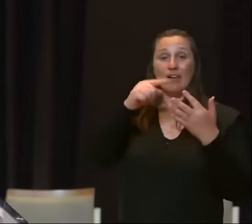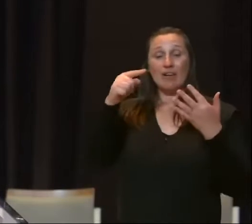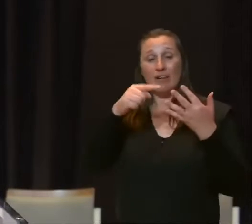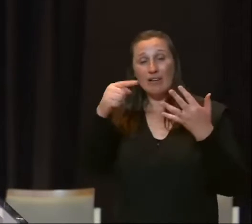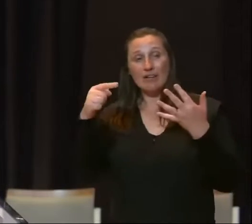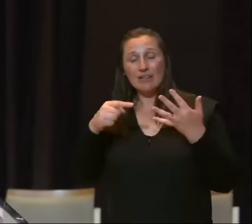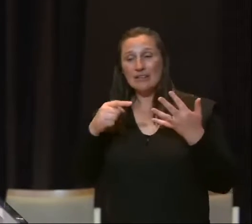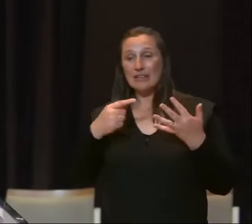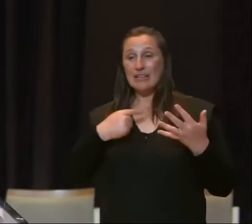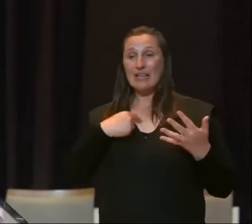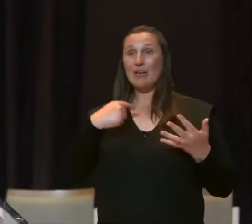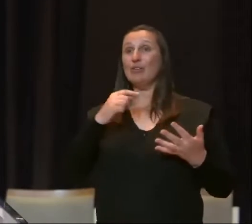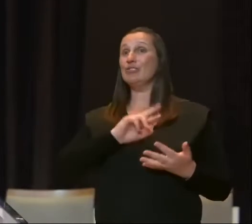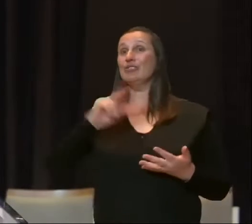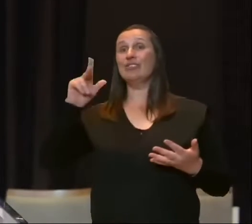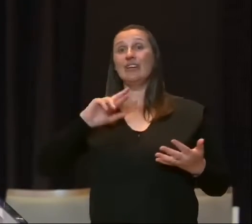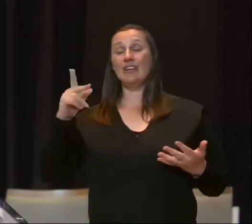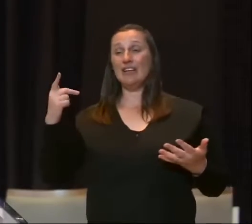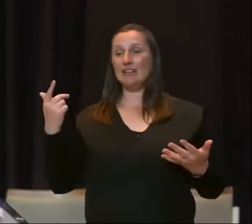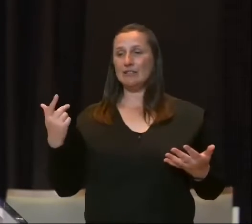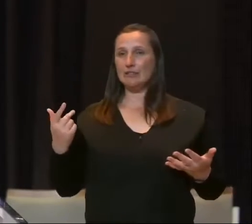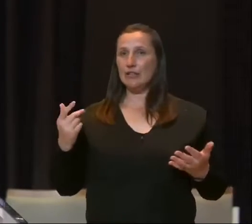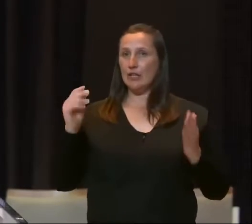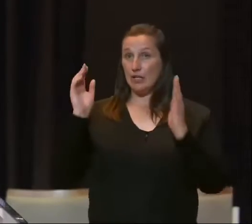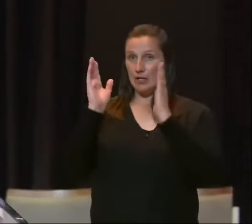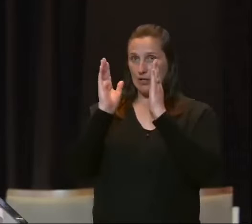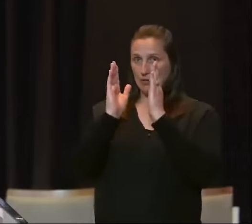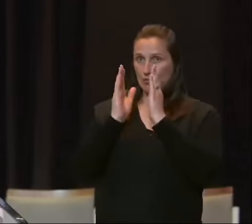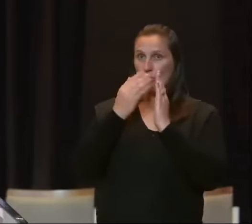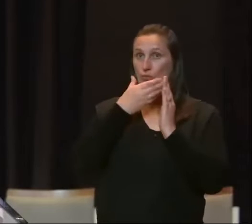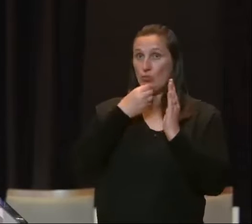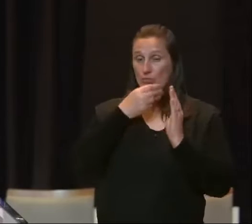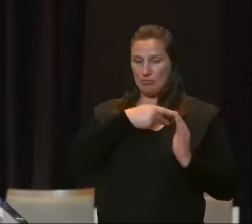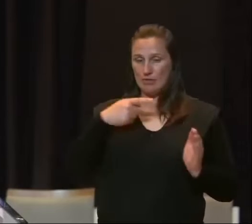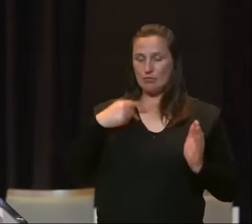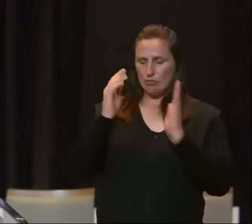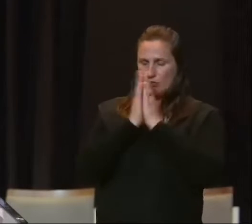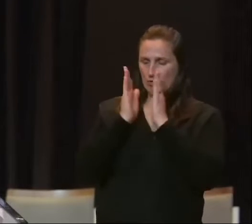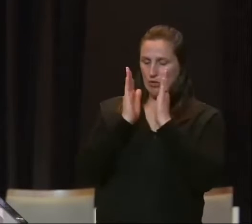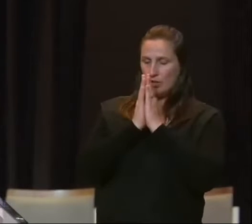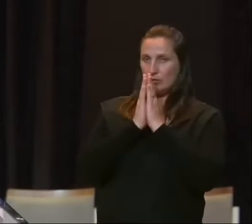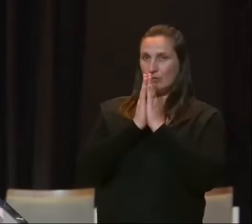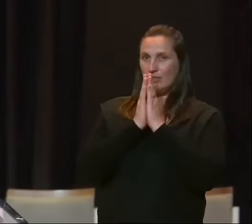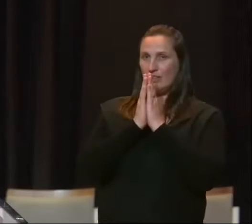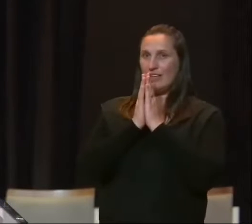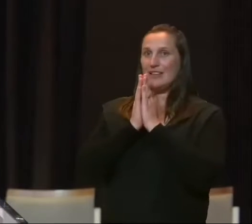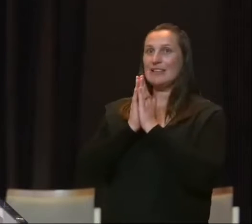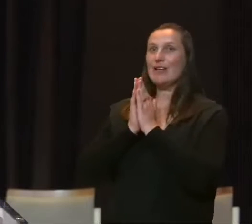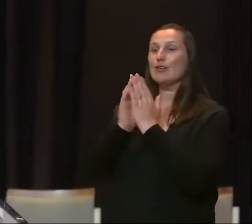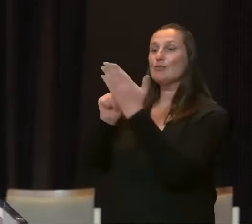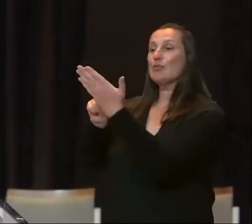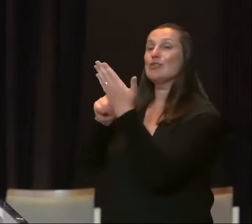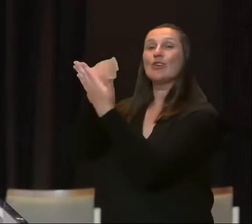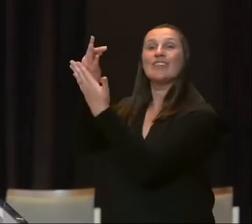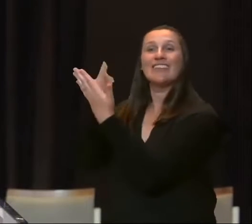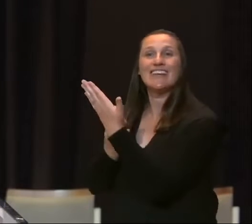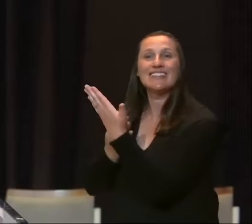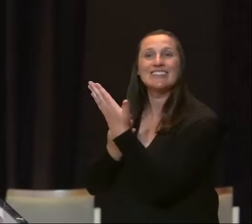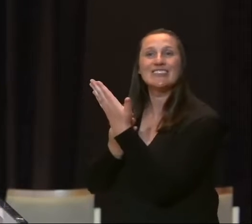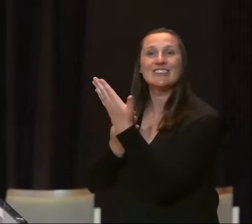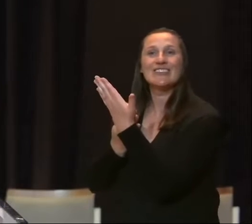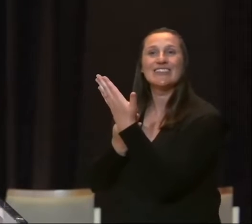comigo. E aí, enquanto ele estava orando, Deus lhe deu esse texto. Eu sou